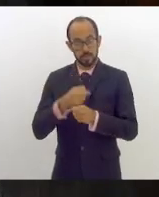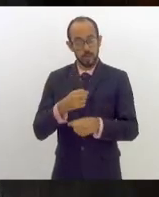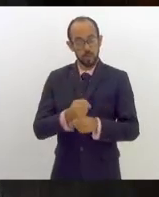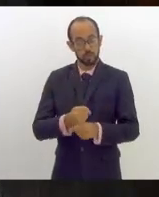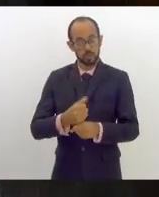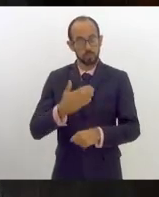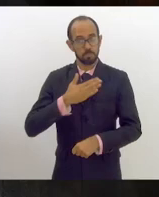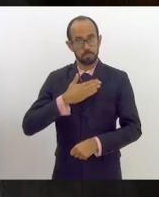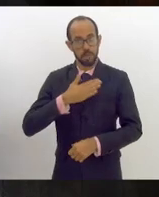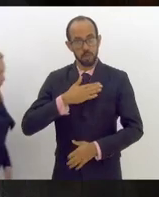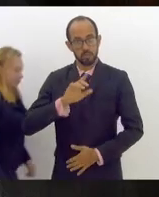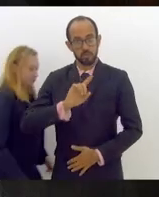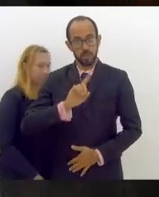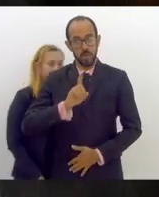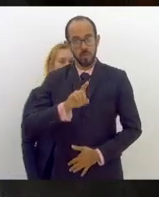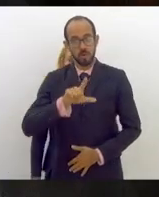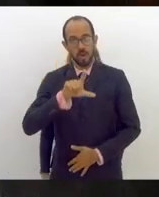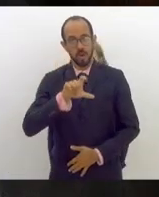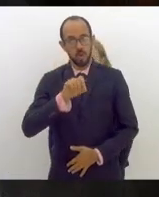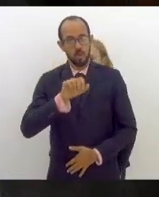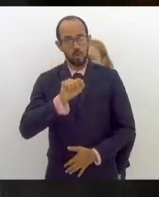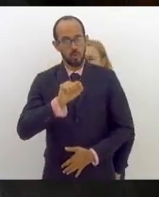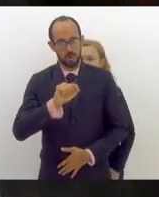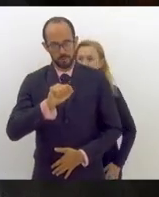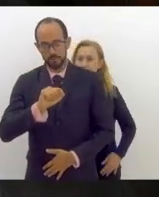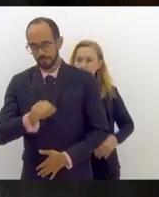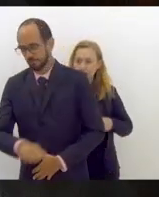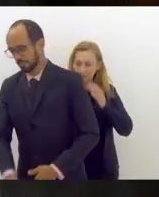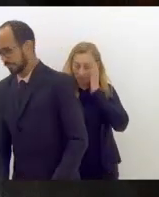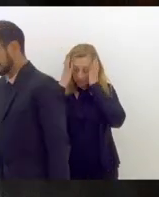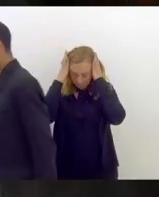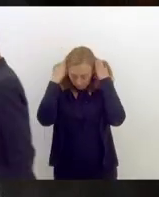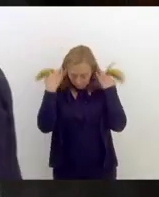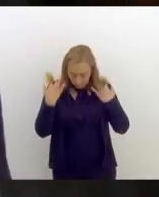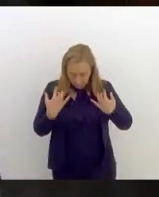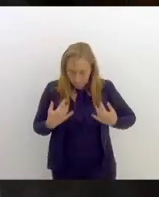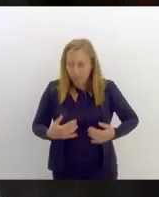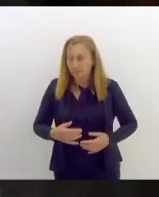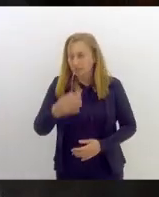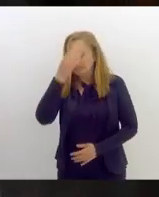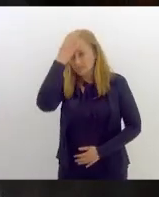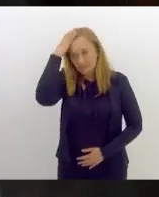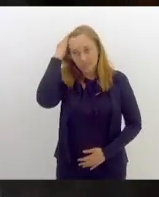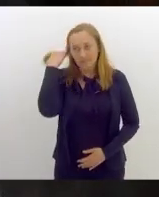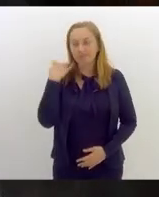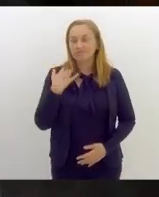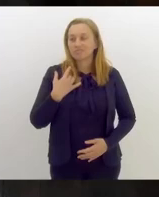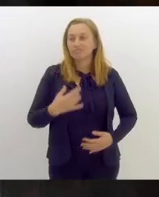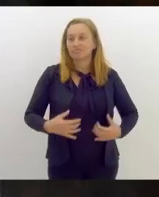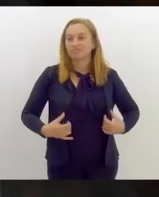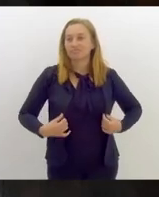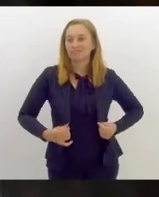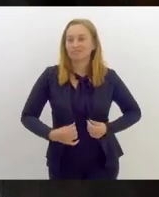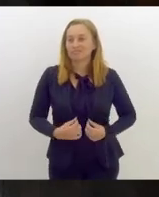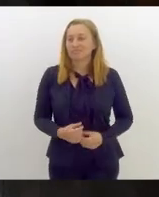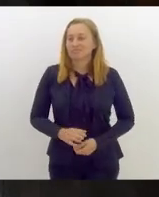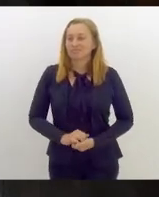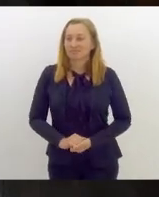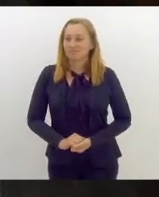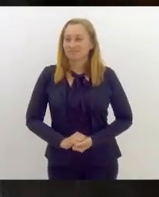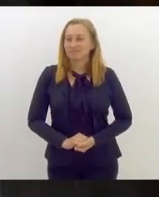minhas tá na lua para 2023 redução de 50 para 45